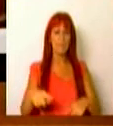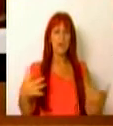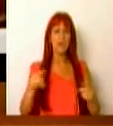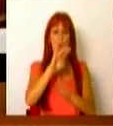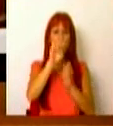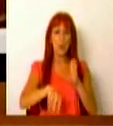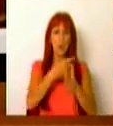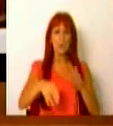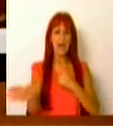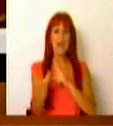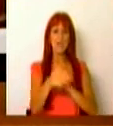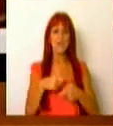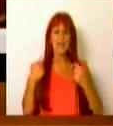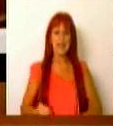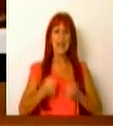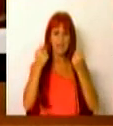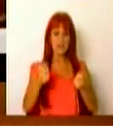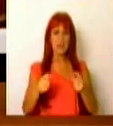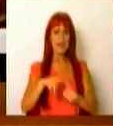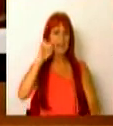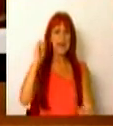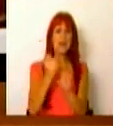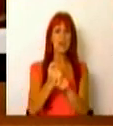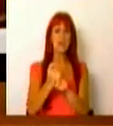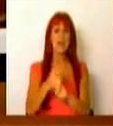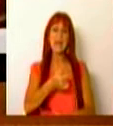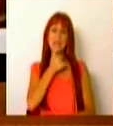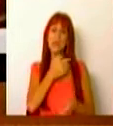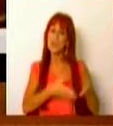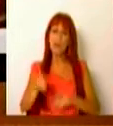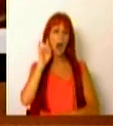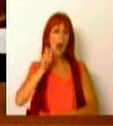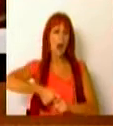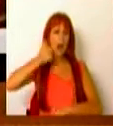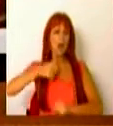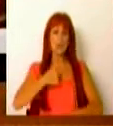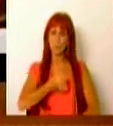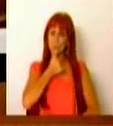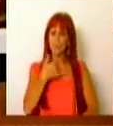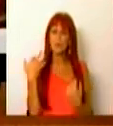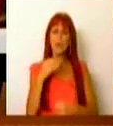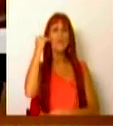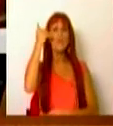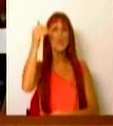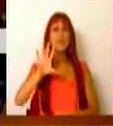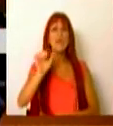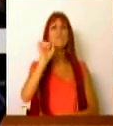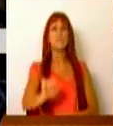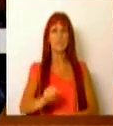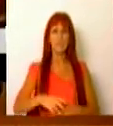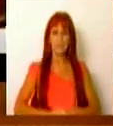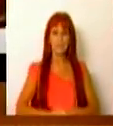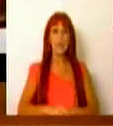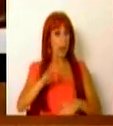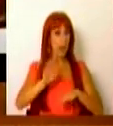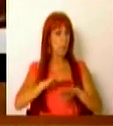O Programa Nacional de Investimentos exige decisões estratégicas e determinantes para o futuro do país.